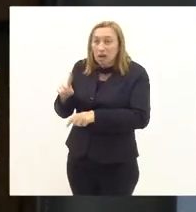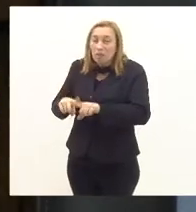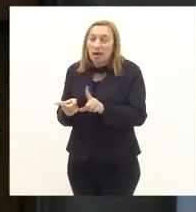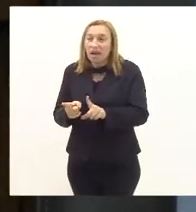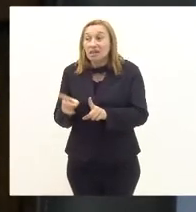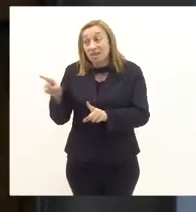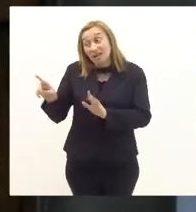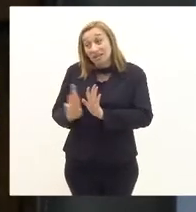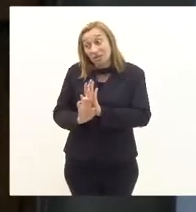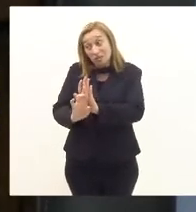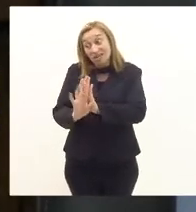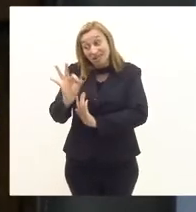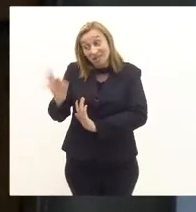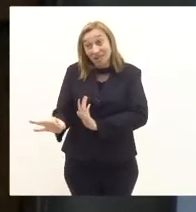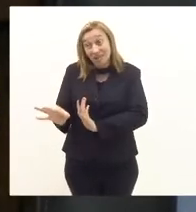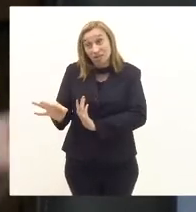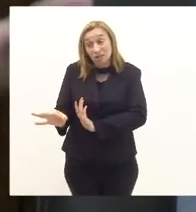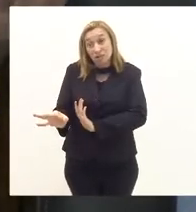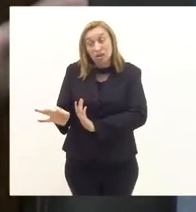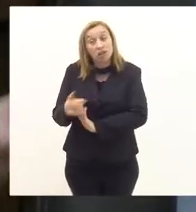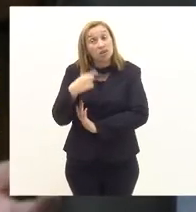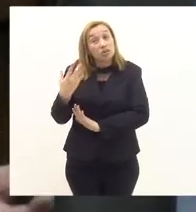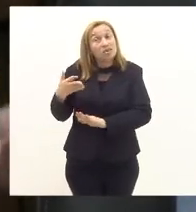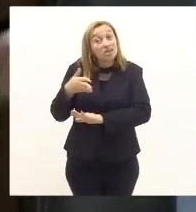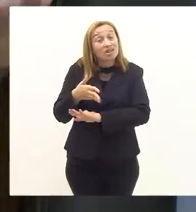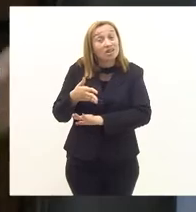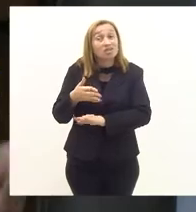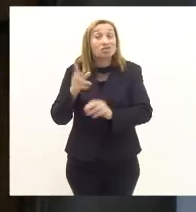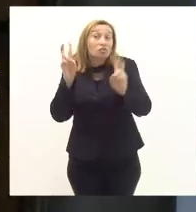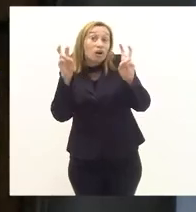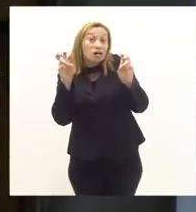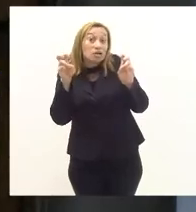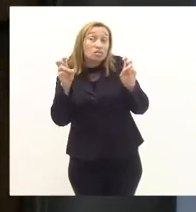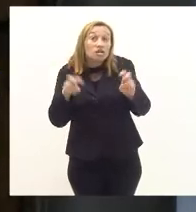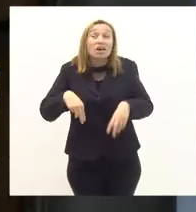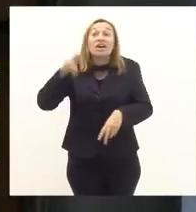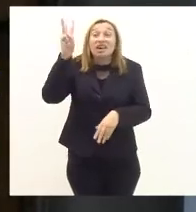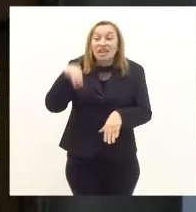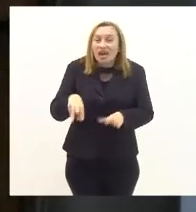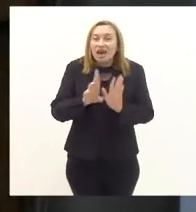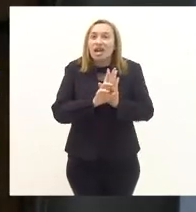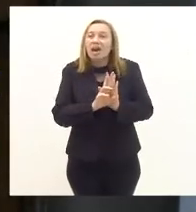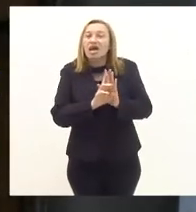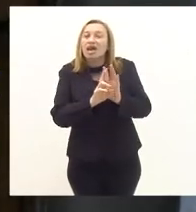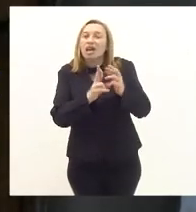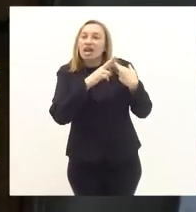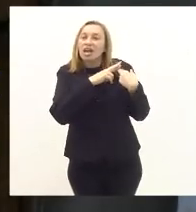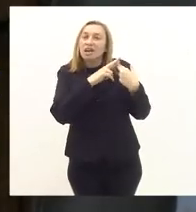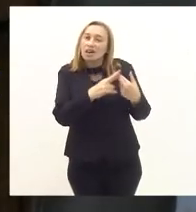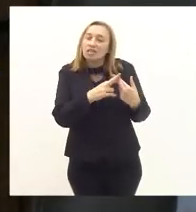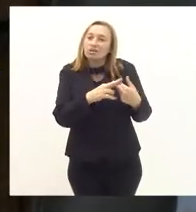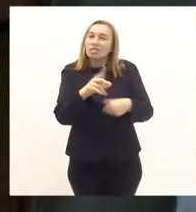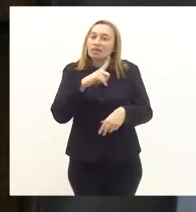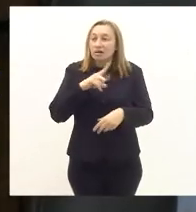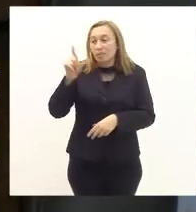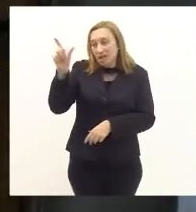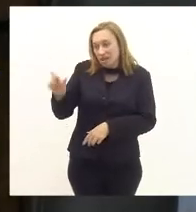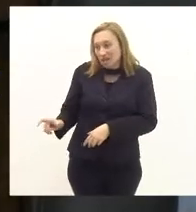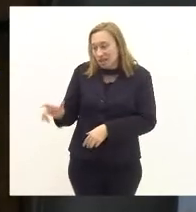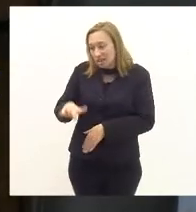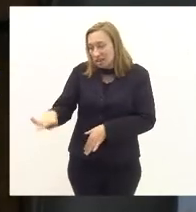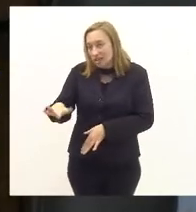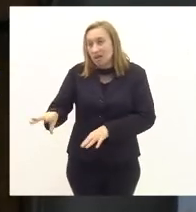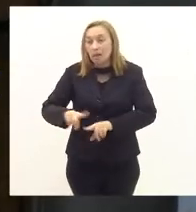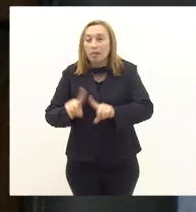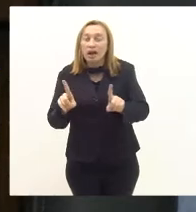tem um representante legal. Aí a gente entra na questão de quem responde por aquele menor naquele momento. Mas todos